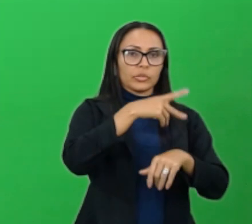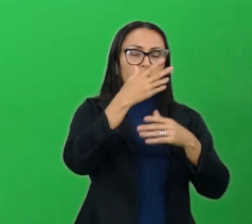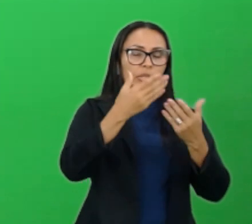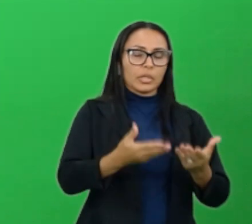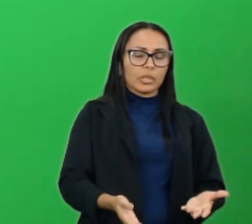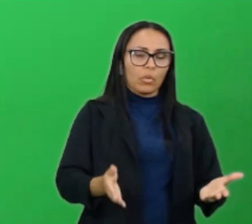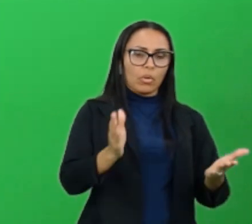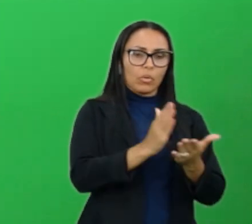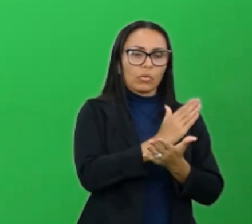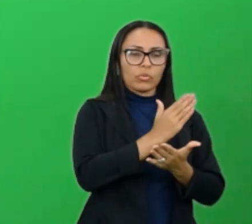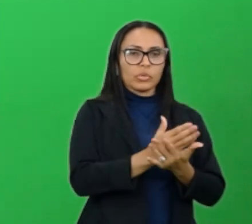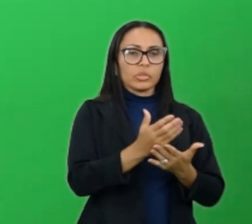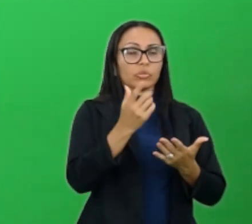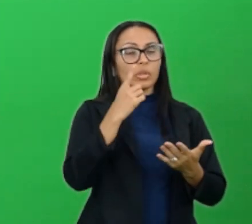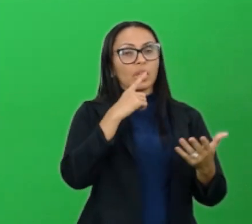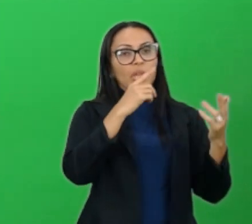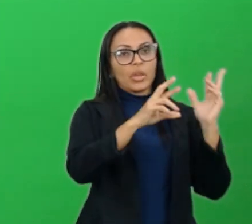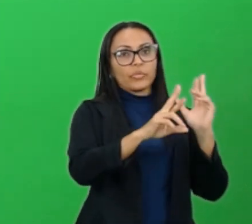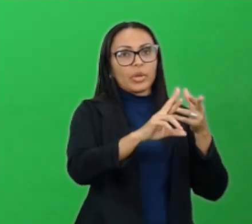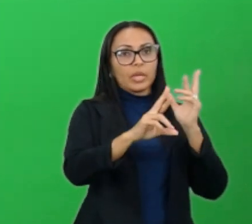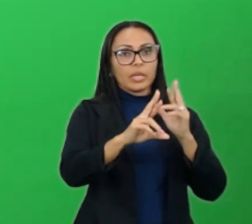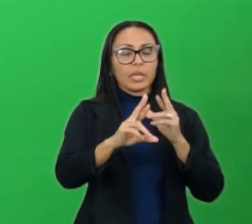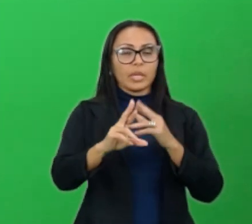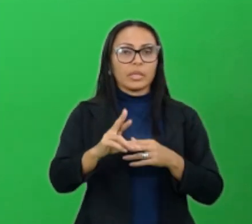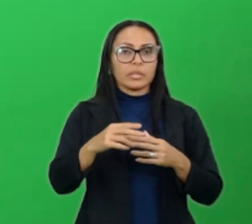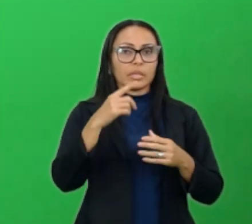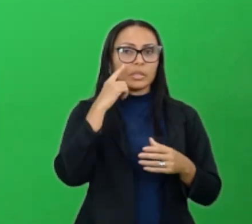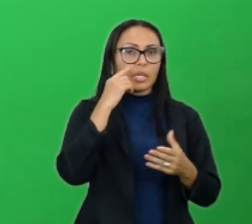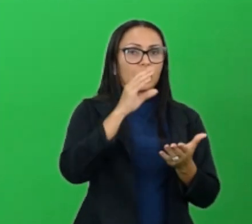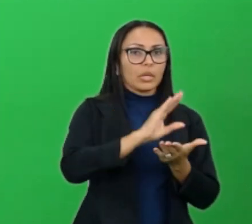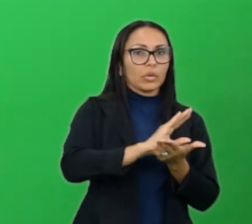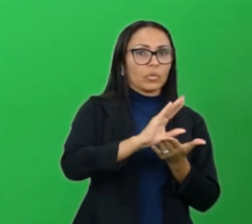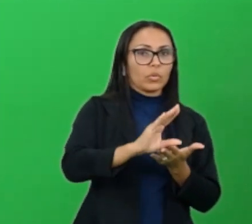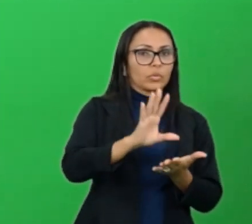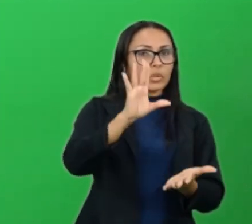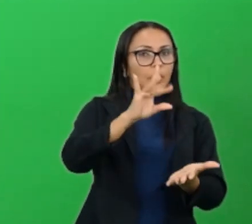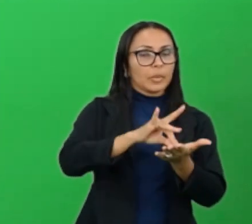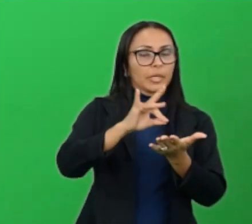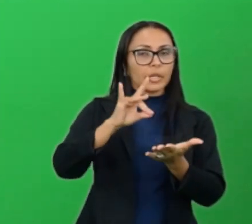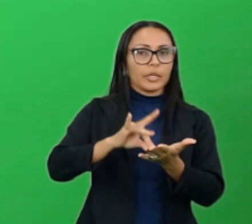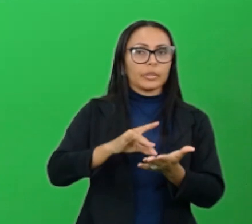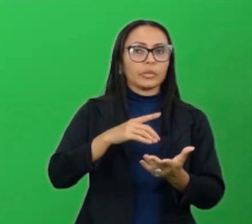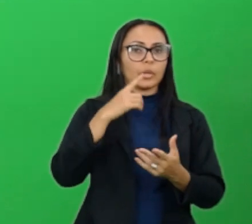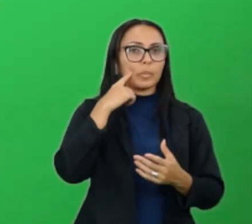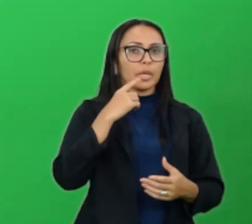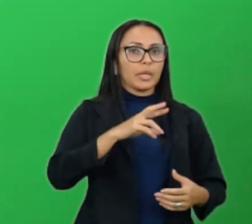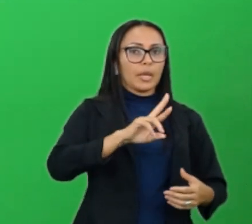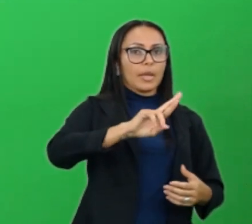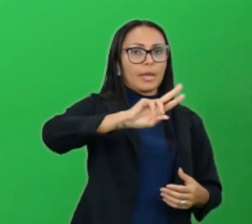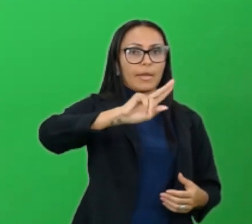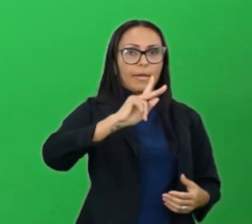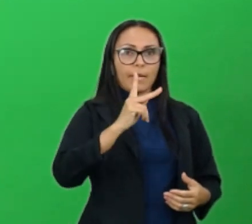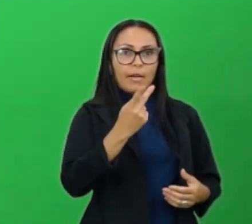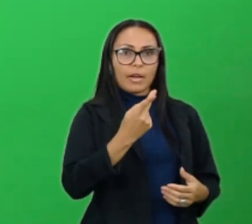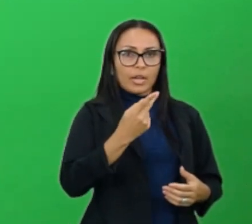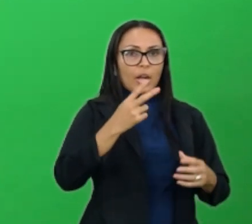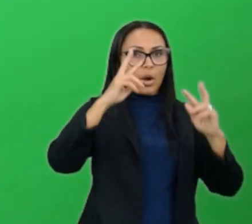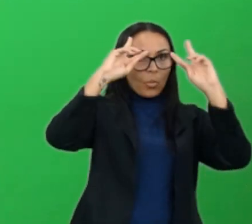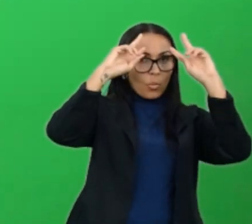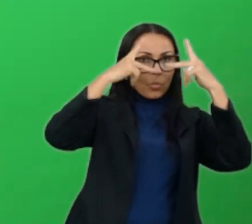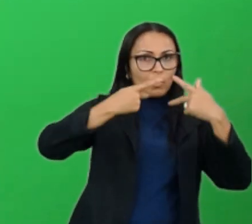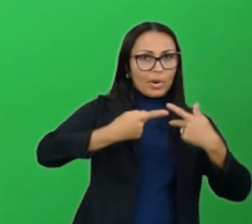a montante de recursos aplicados, isso envolve também recursos humanos, né? Recursos humanos alcançados e envolvidos em